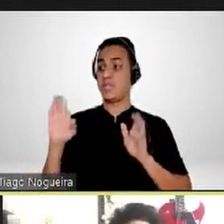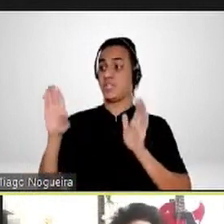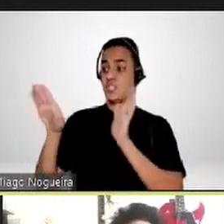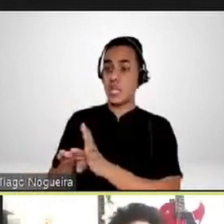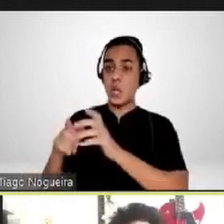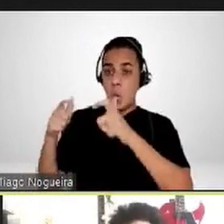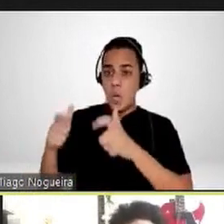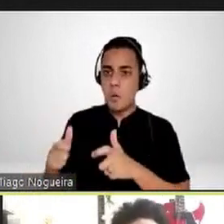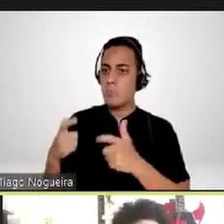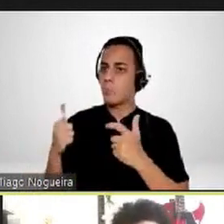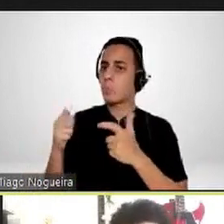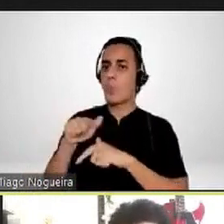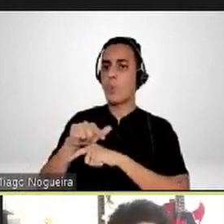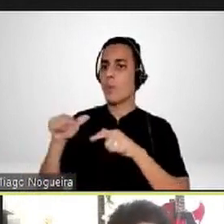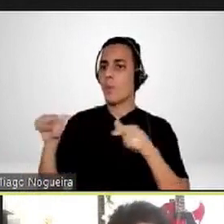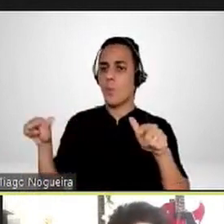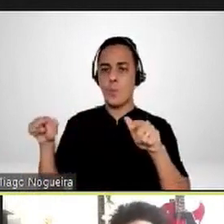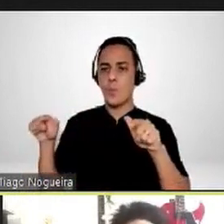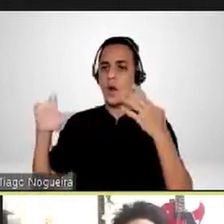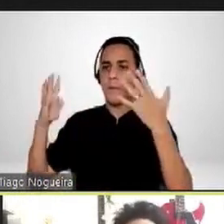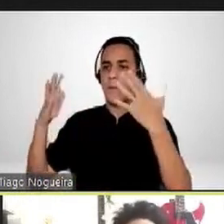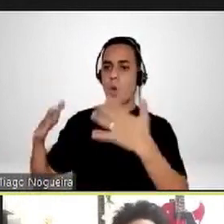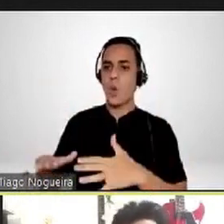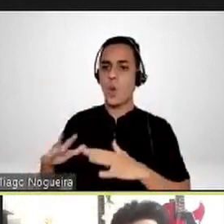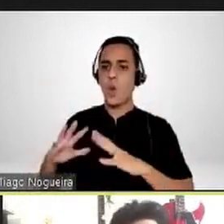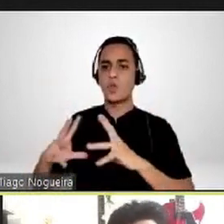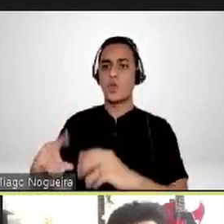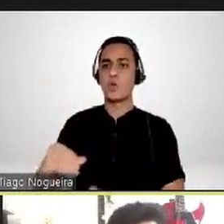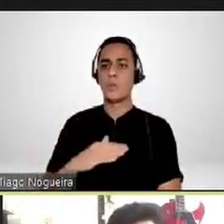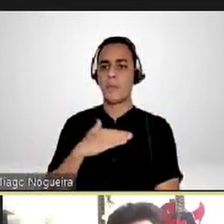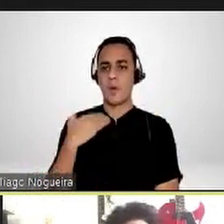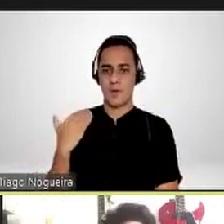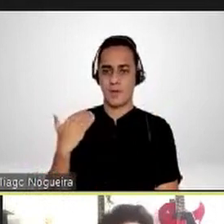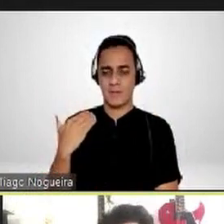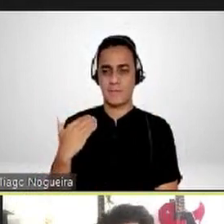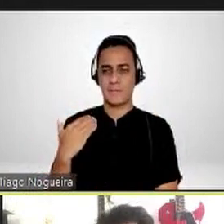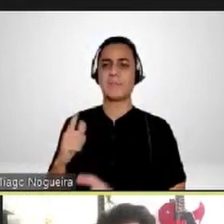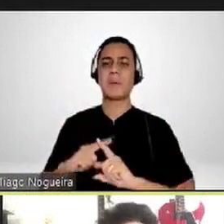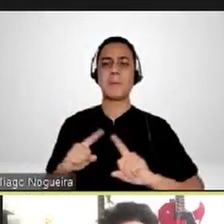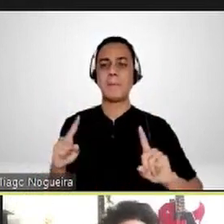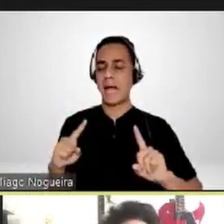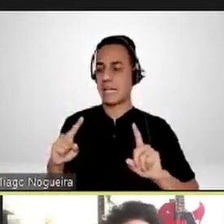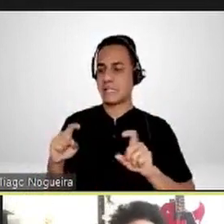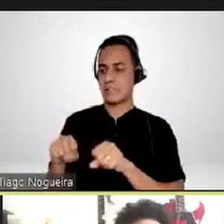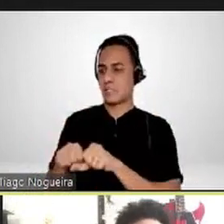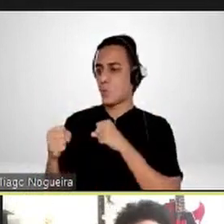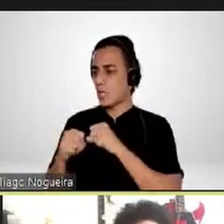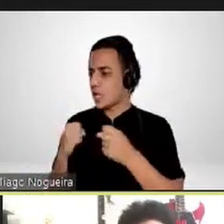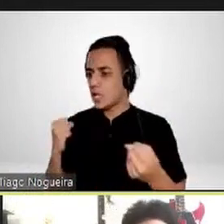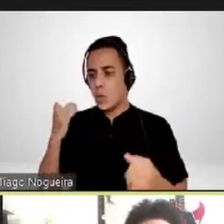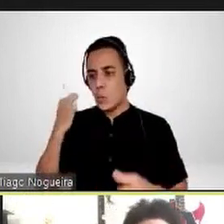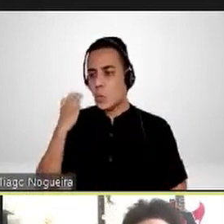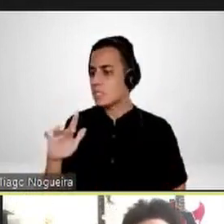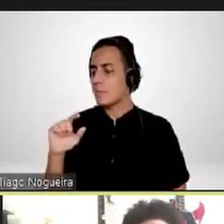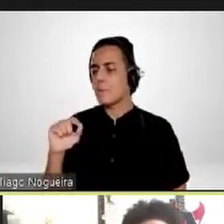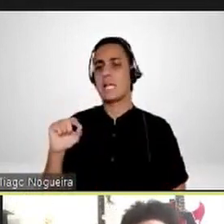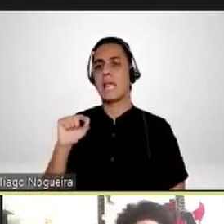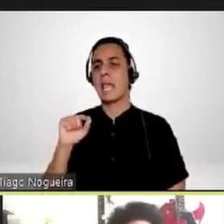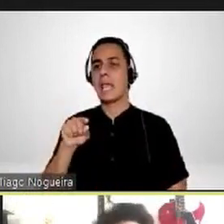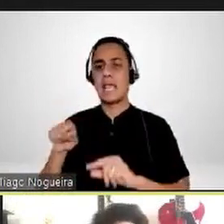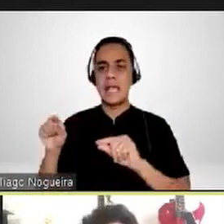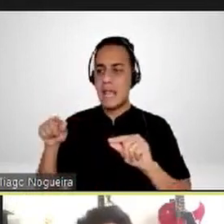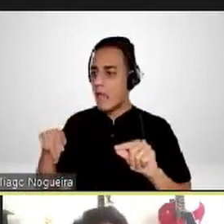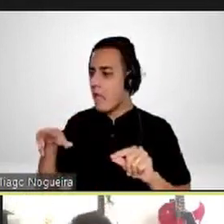local e todos morrem. Só que eles estão tão destruídos que ninguém sabe quem é para fazer o